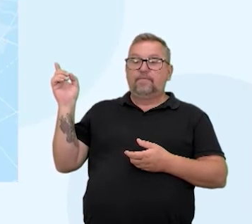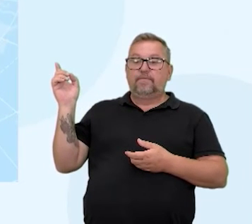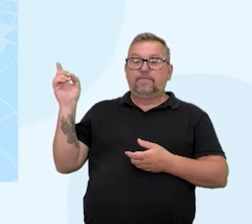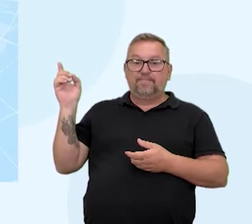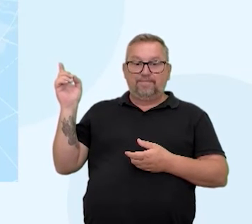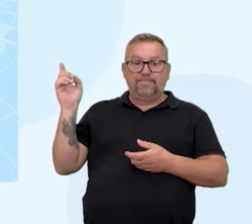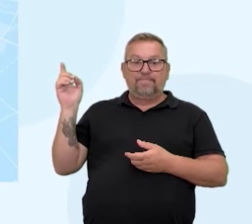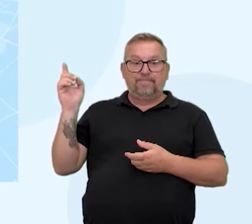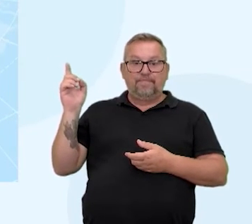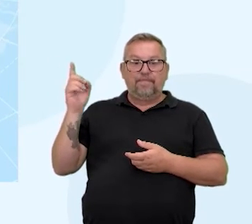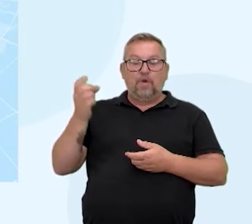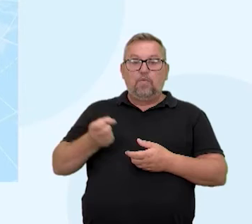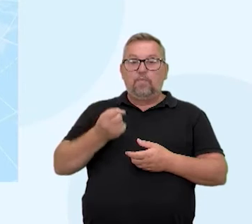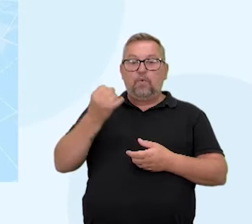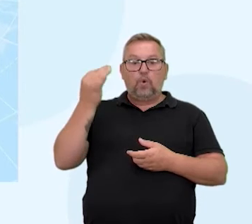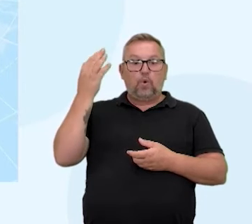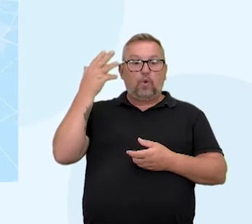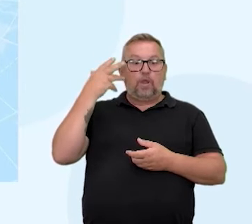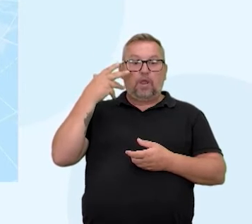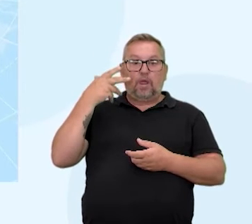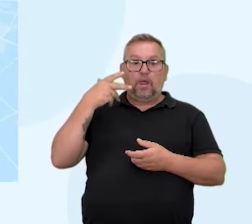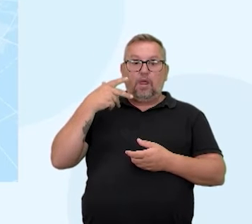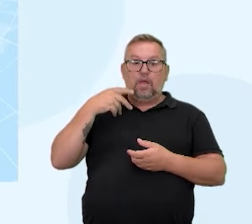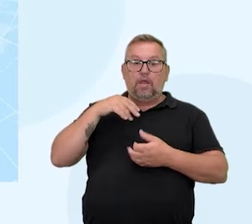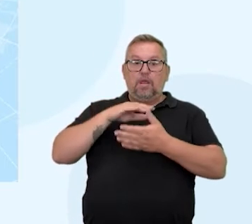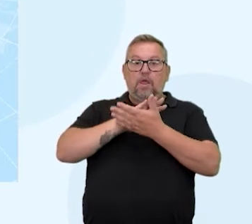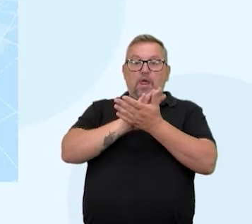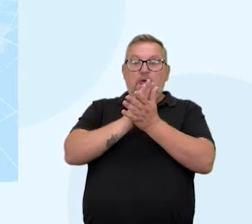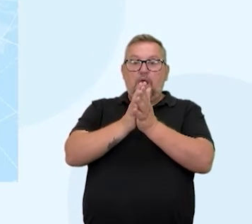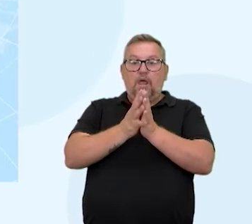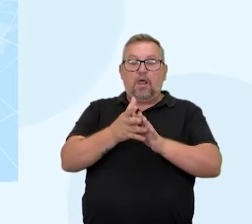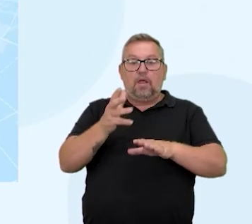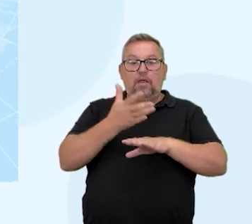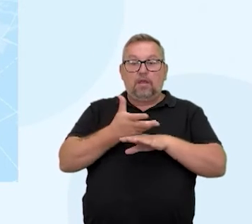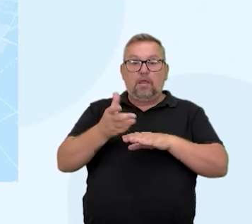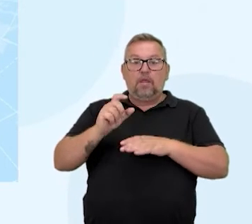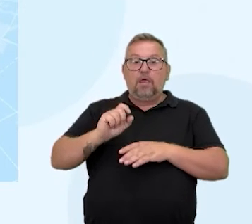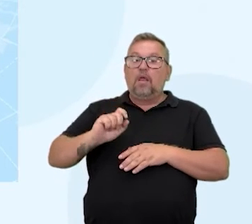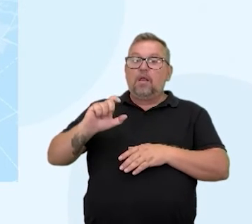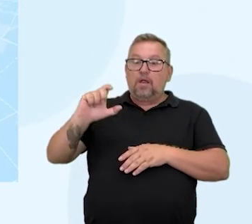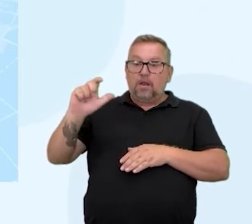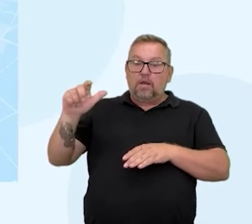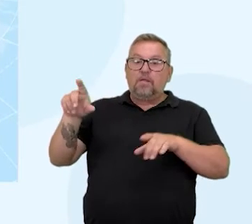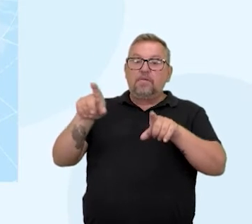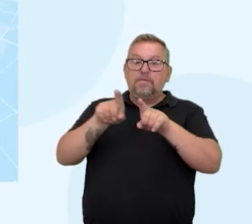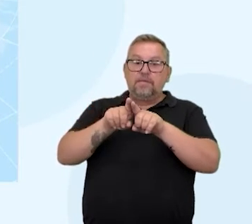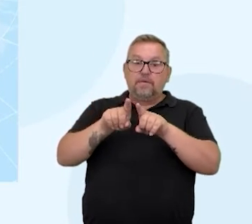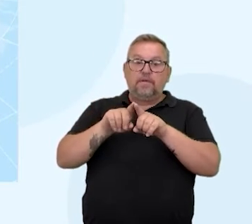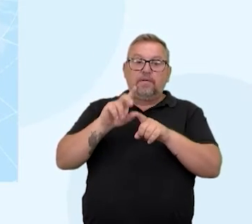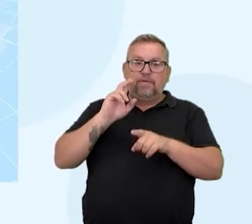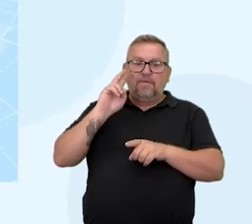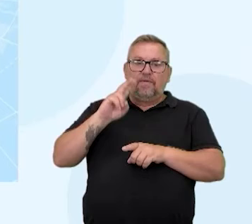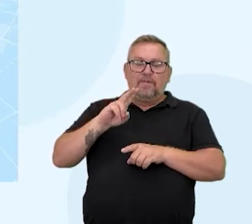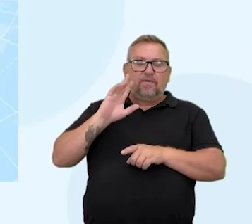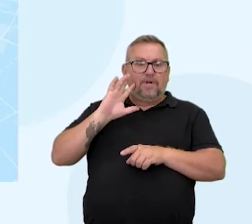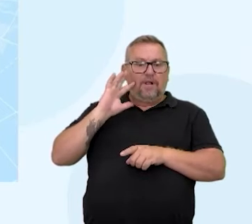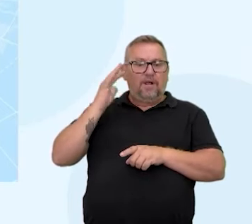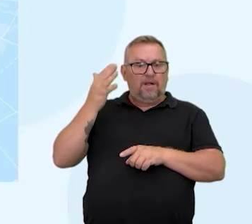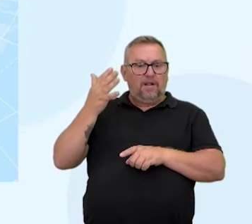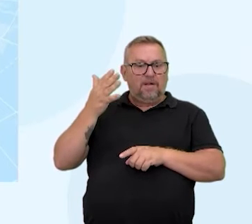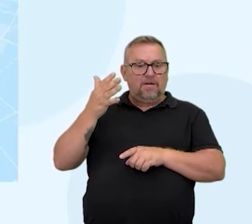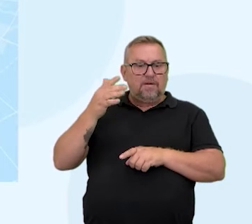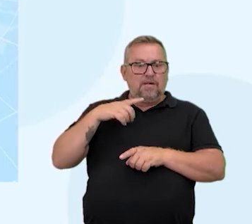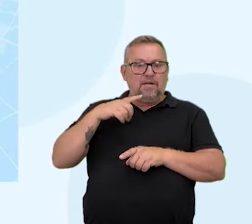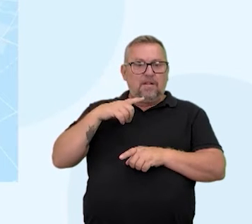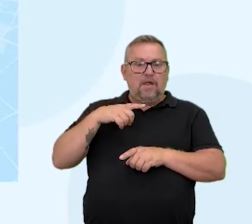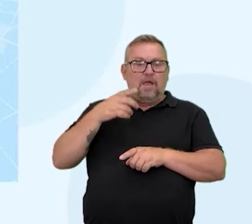de extinção de espécies animais e vegetais estão aumentando em uma escala sem precedentes. A abundância